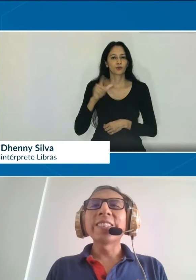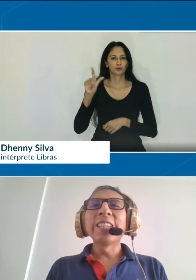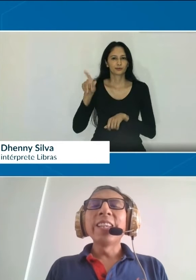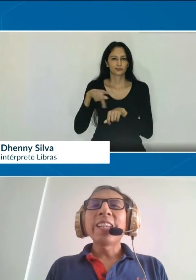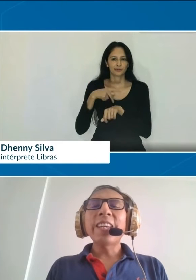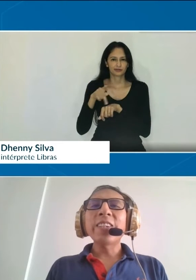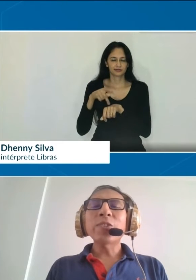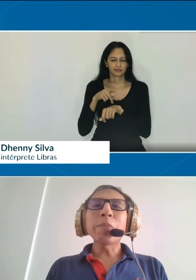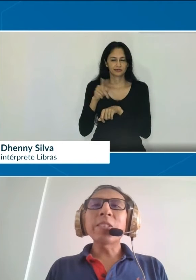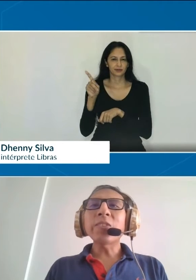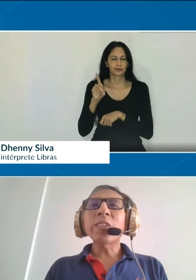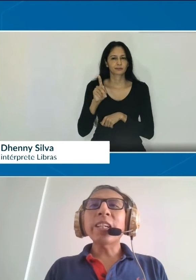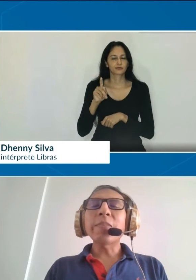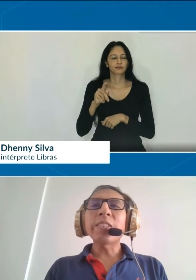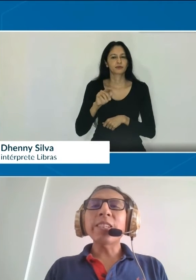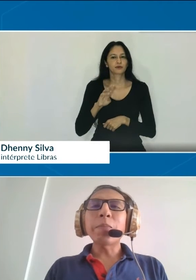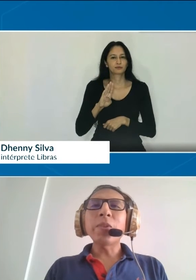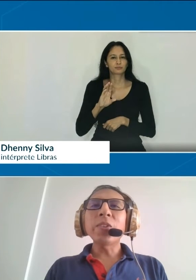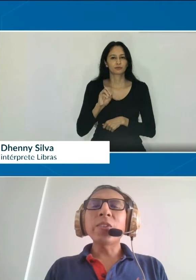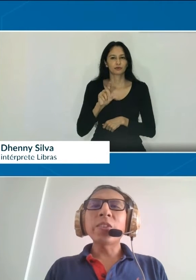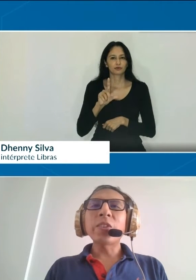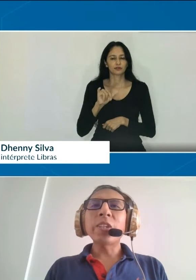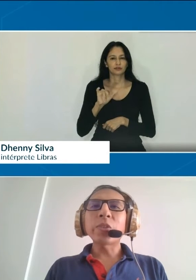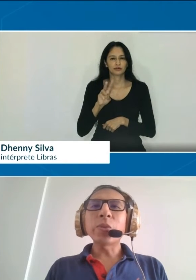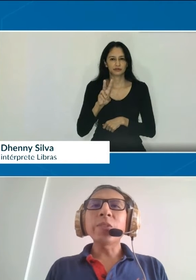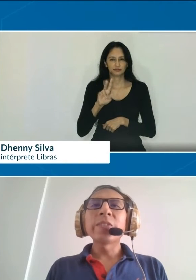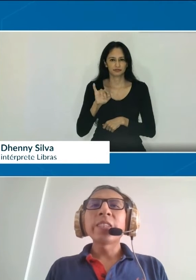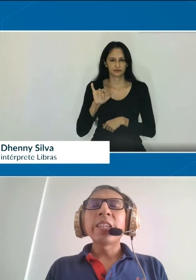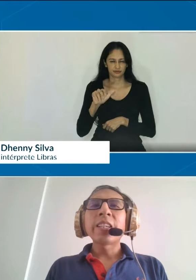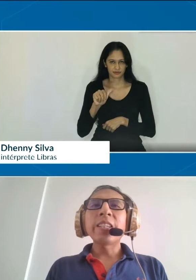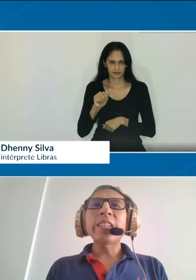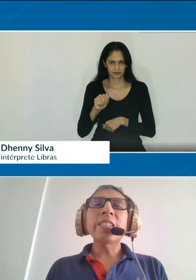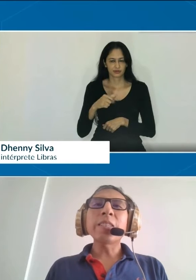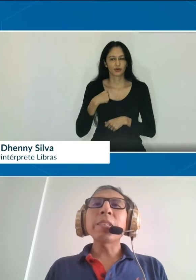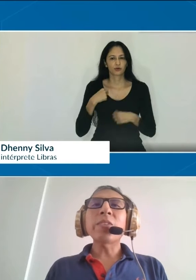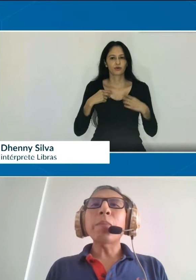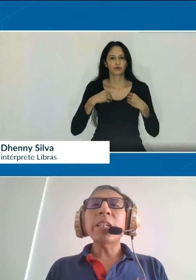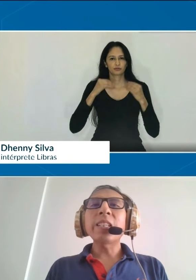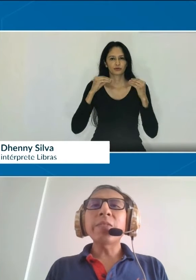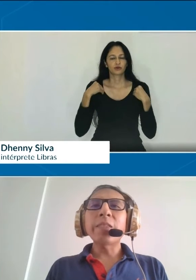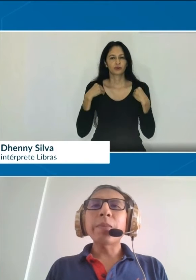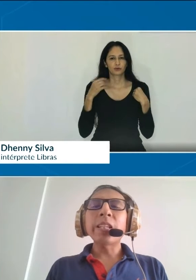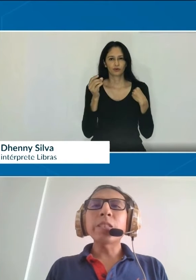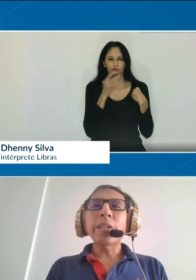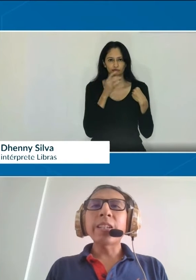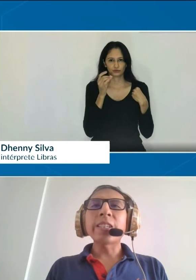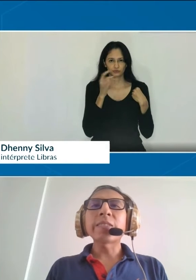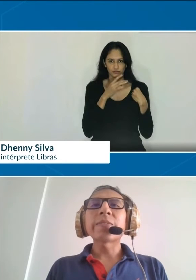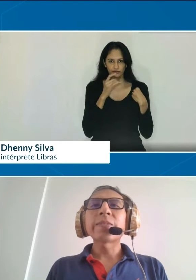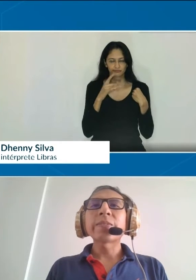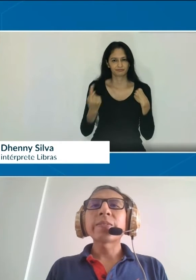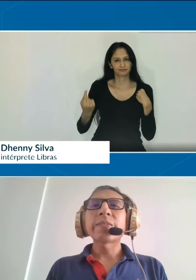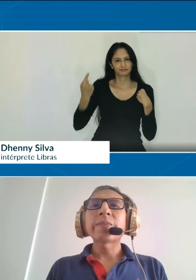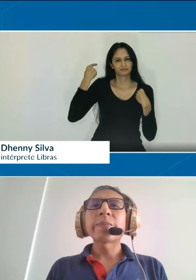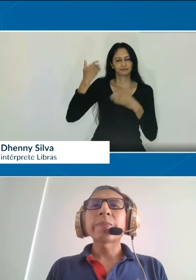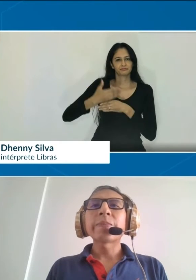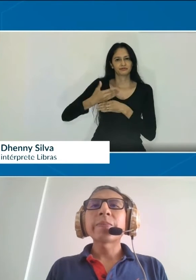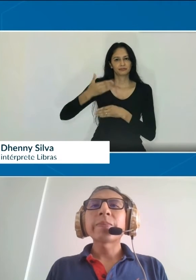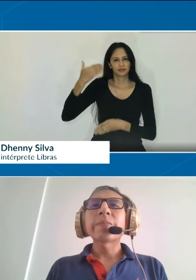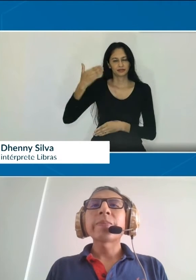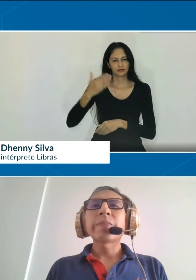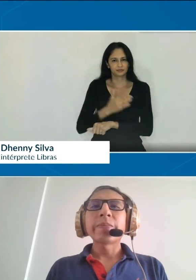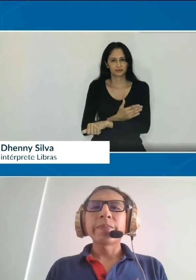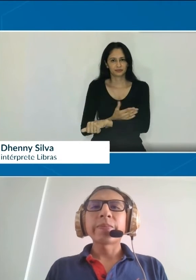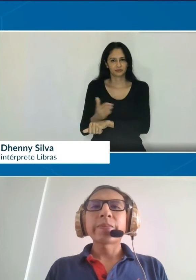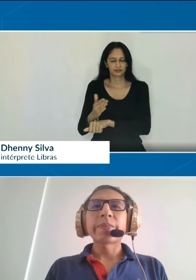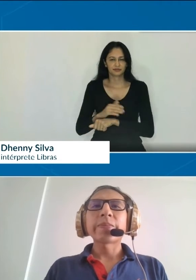boliviano. Estou vestindo uma camisa polo cor azul e atrás de mim está uma parede branca. Muito